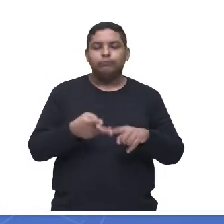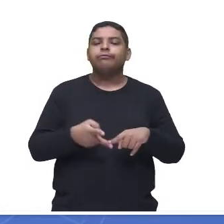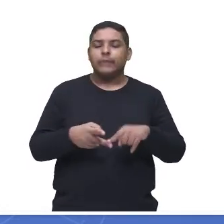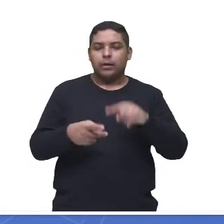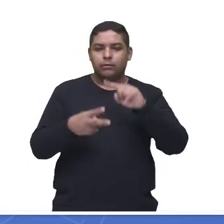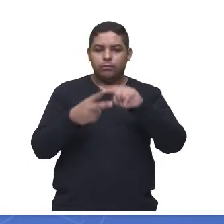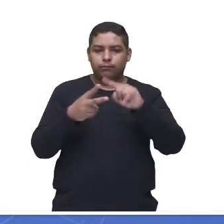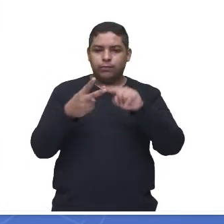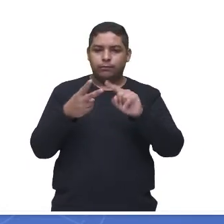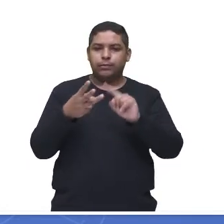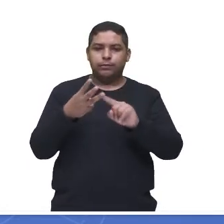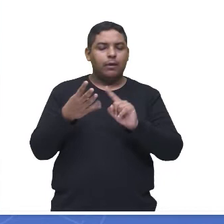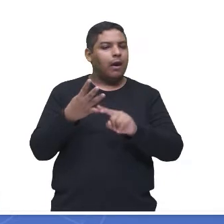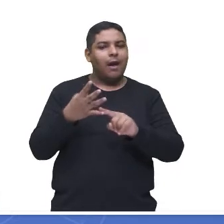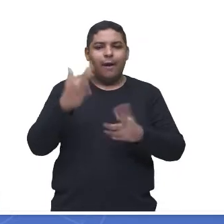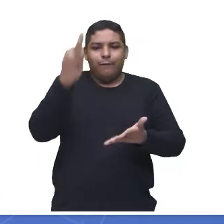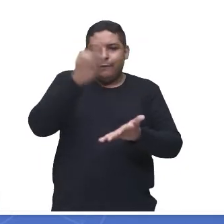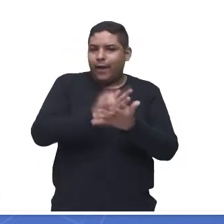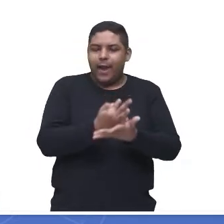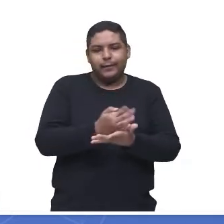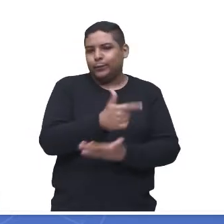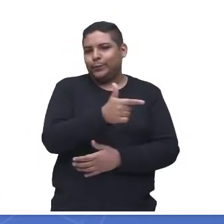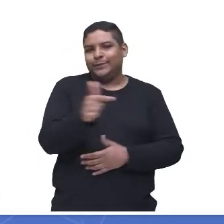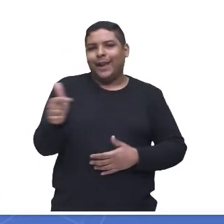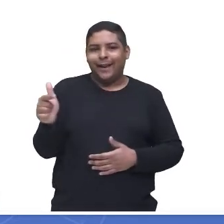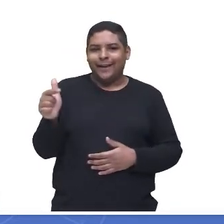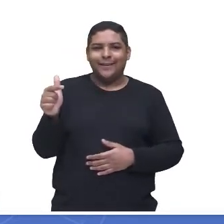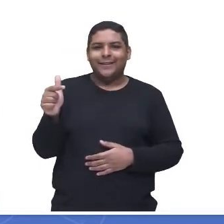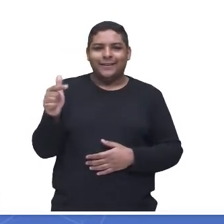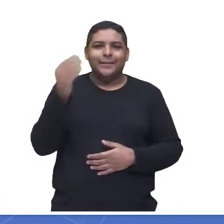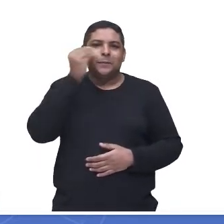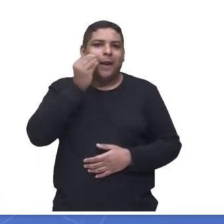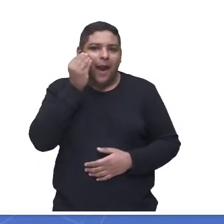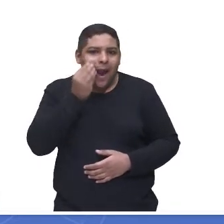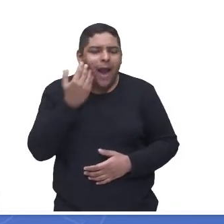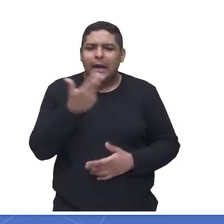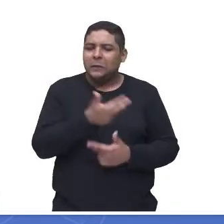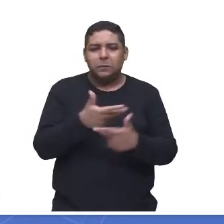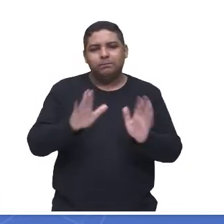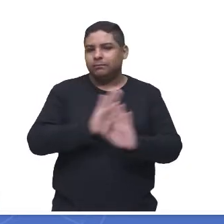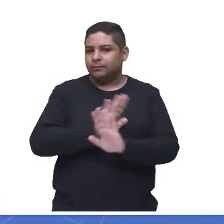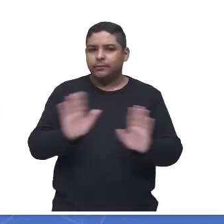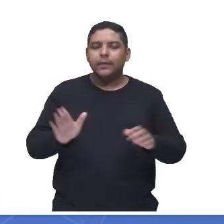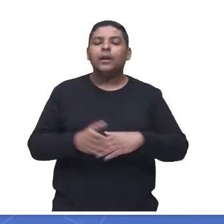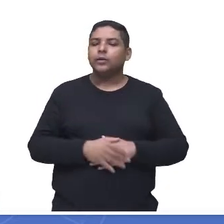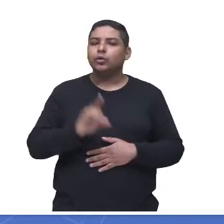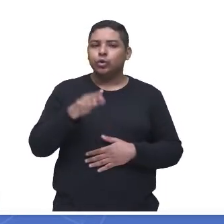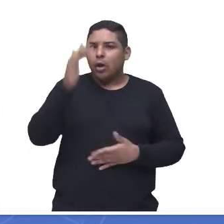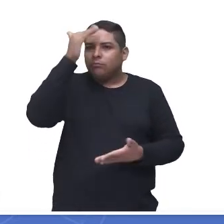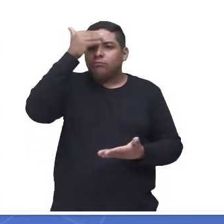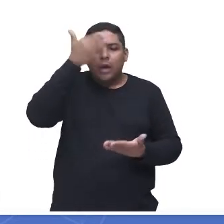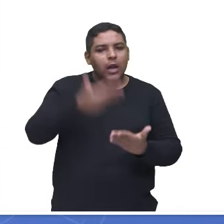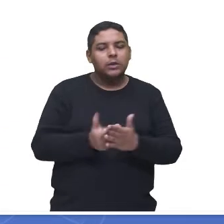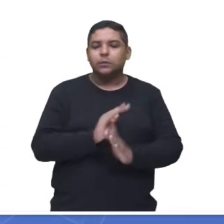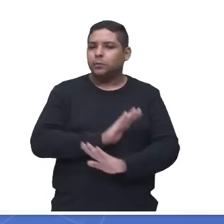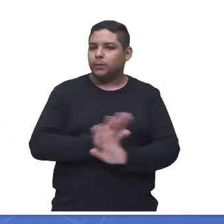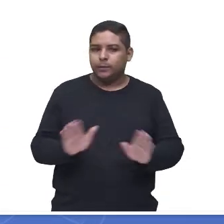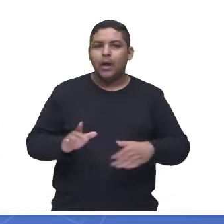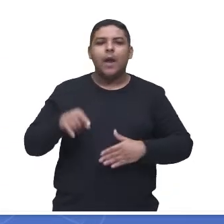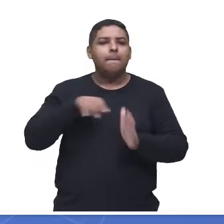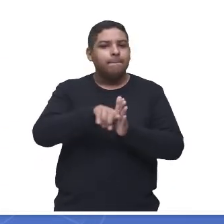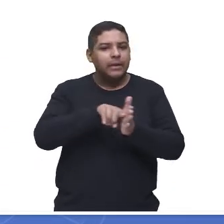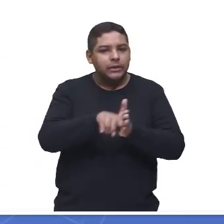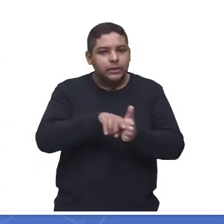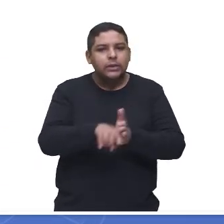fé abarca, né? Então, o saber ativo do pensamento moderno é conhecimento científico, é busca, é